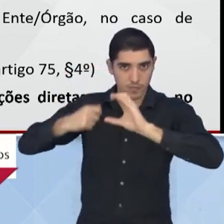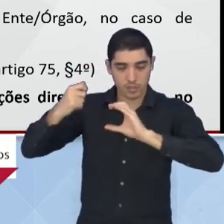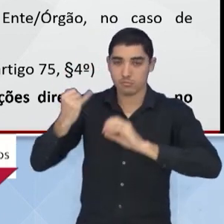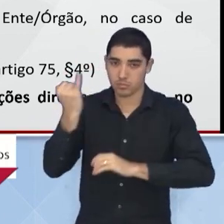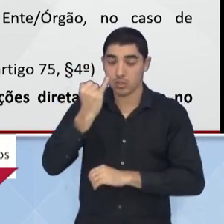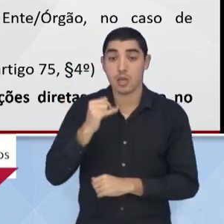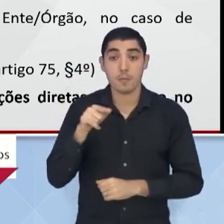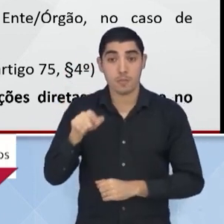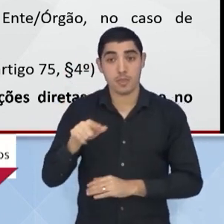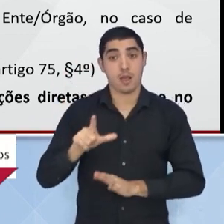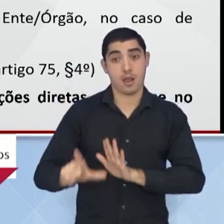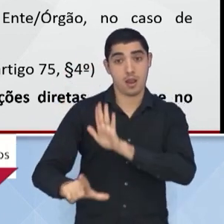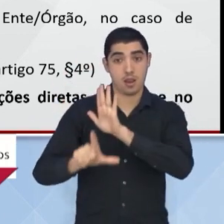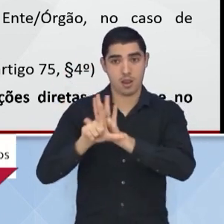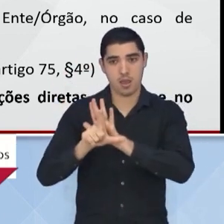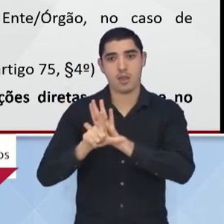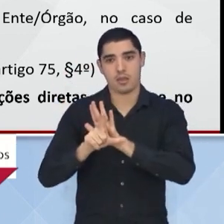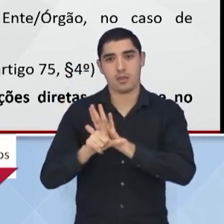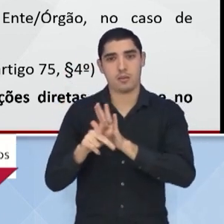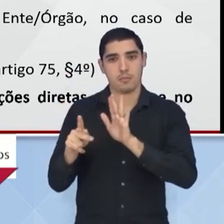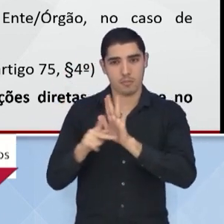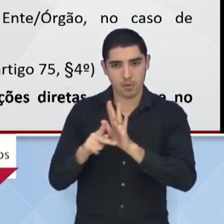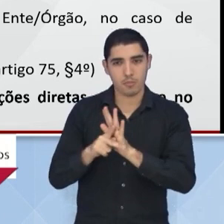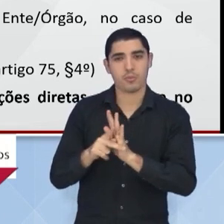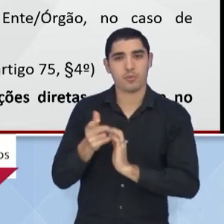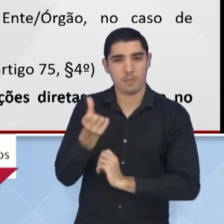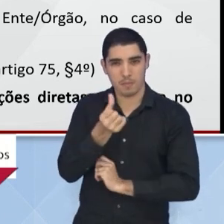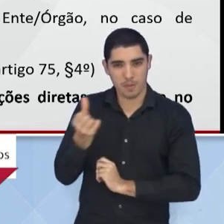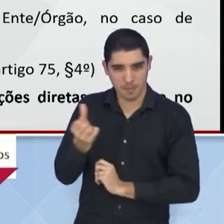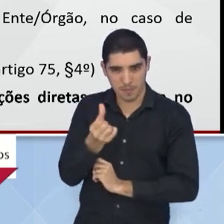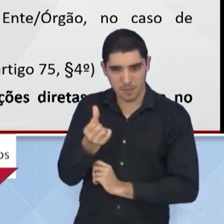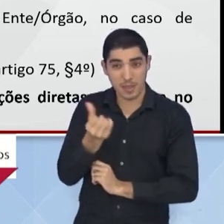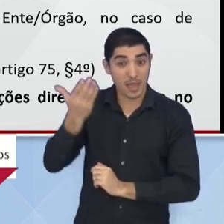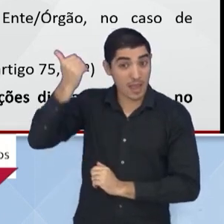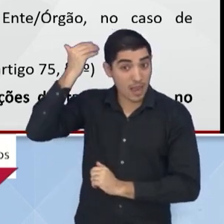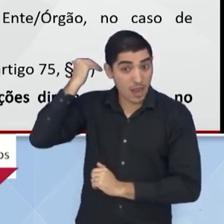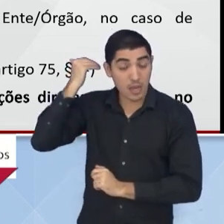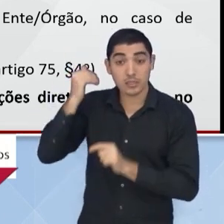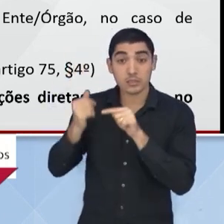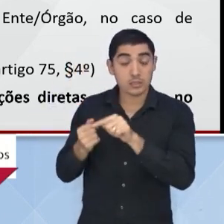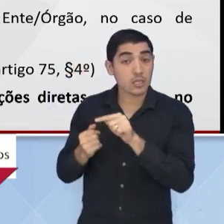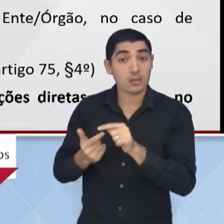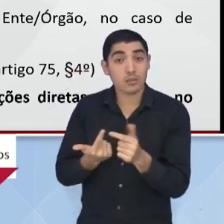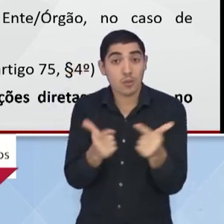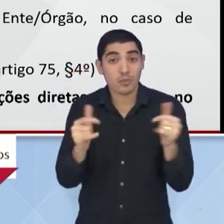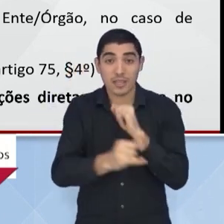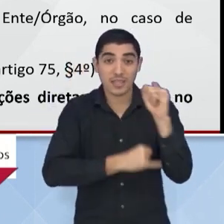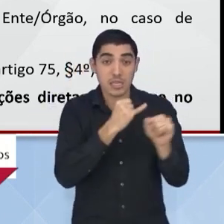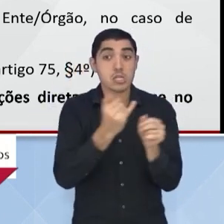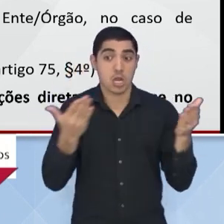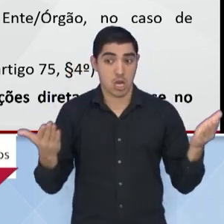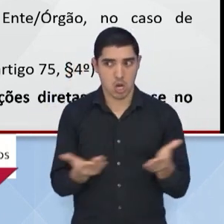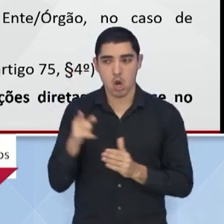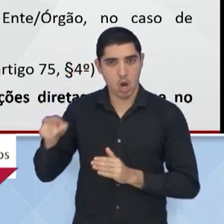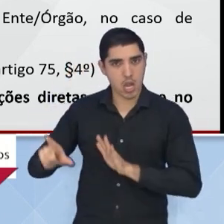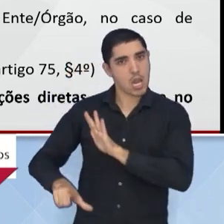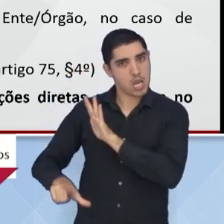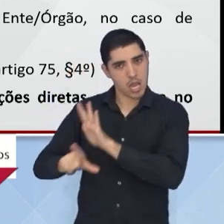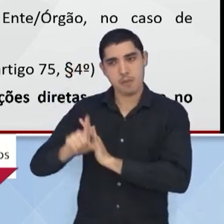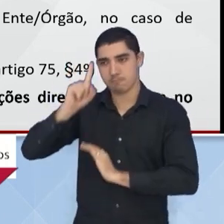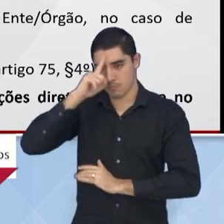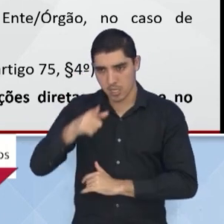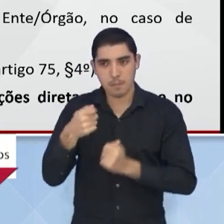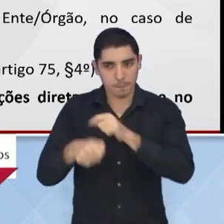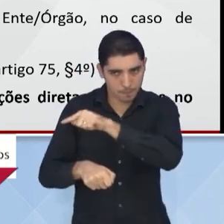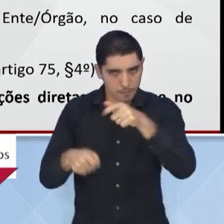lei analógica né ela era da naquela época nem tinha internet eu acho pelo menos que eu me lembre né e agora a gente tem todas as condições de de